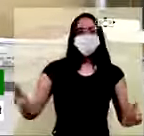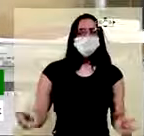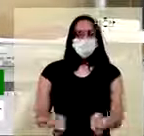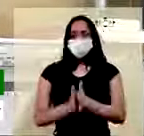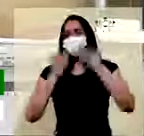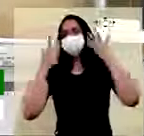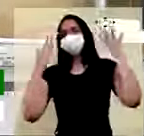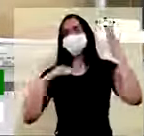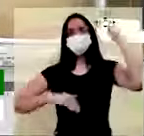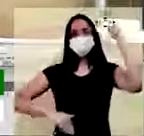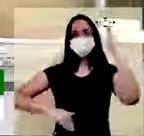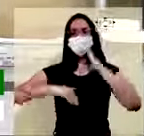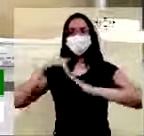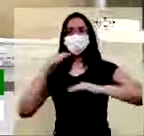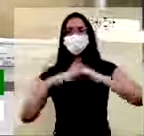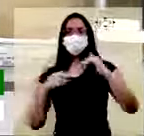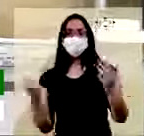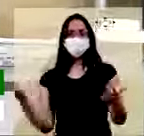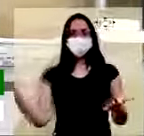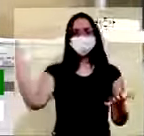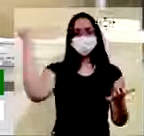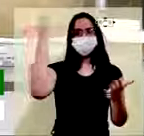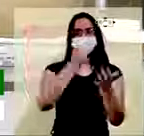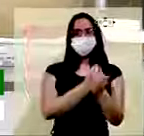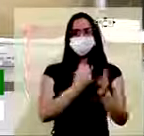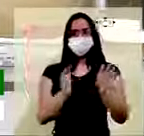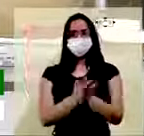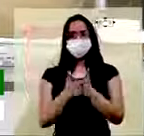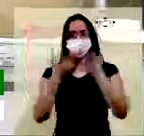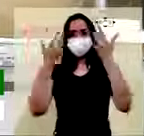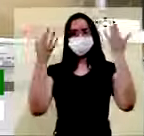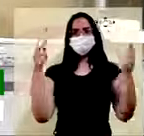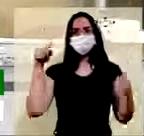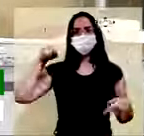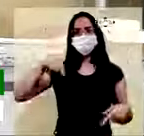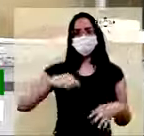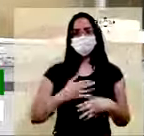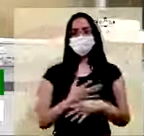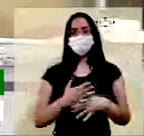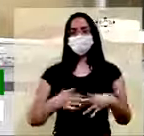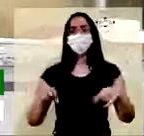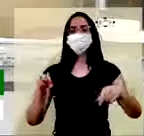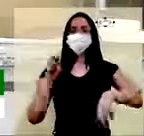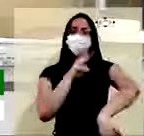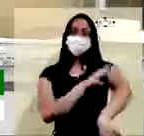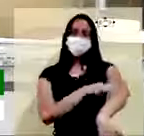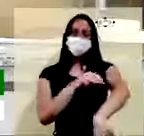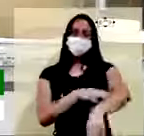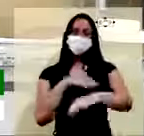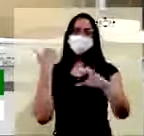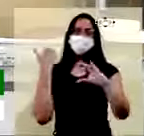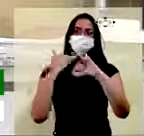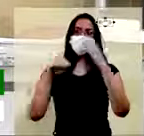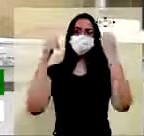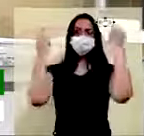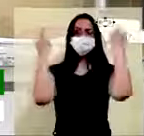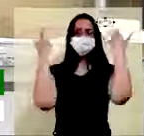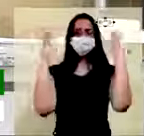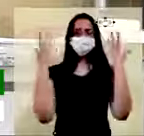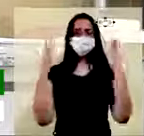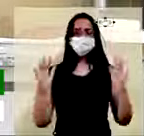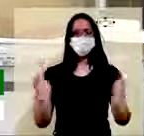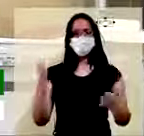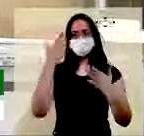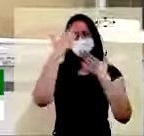que vem deixando a sua Marca uma estria no município de Mauriti também gostaria de enviar essa Moção de pesar em